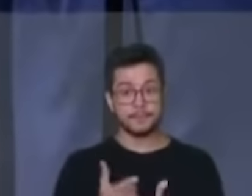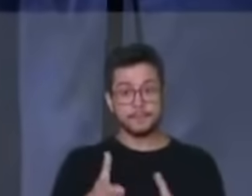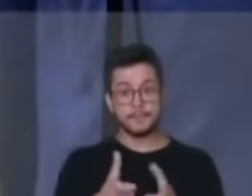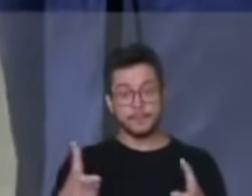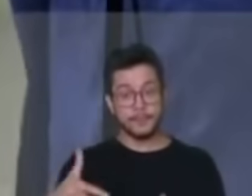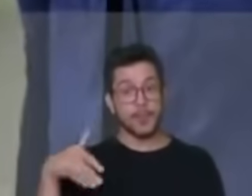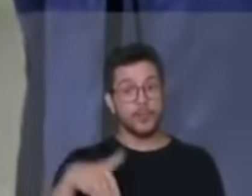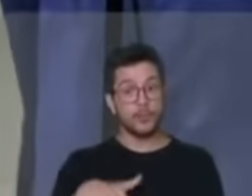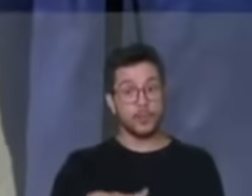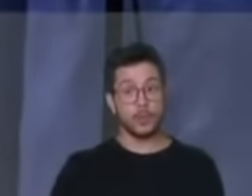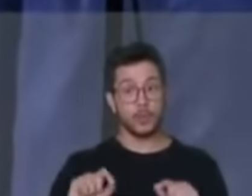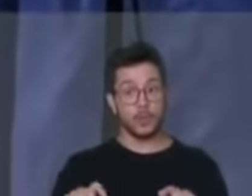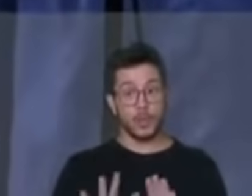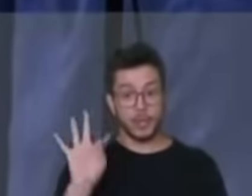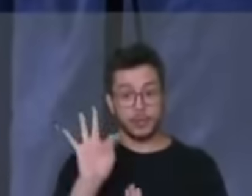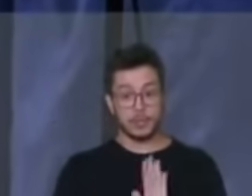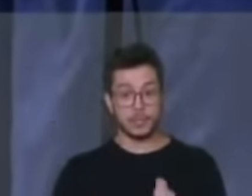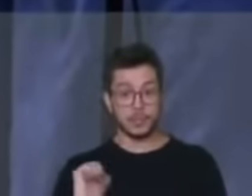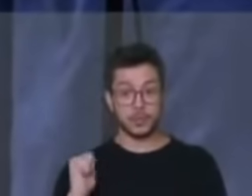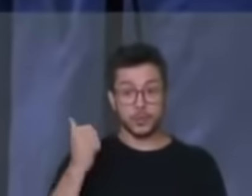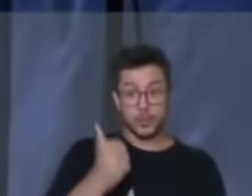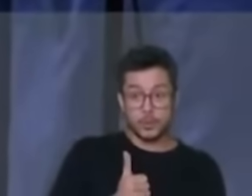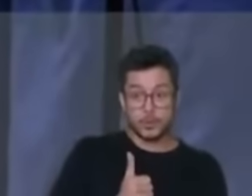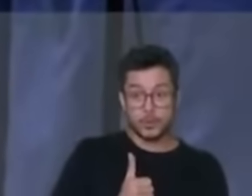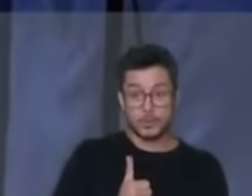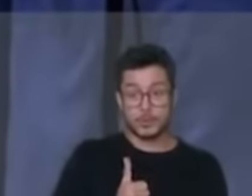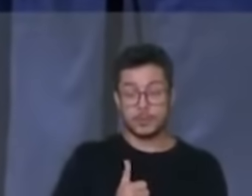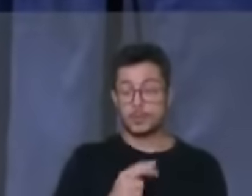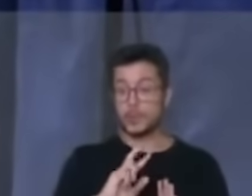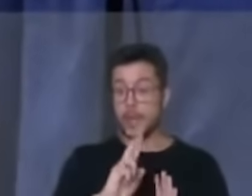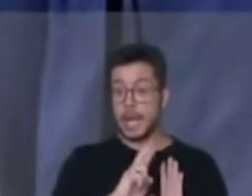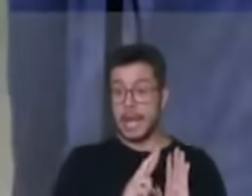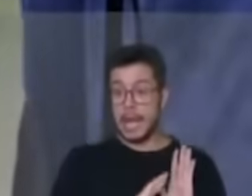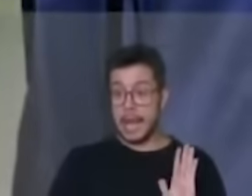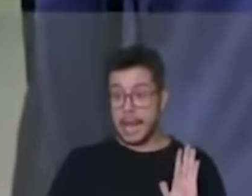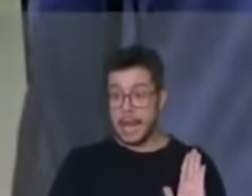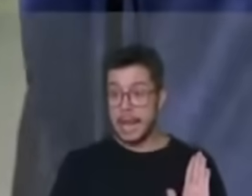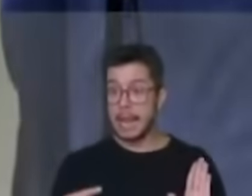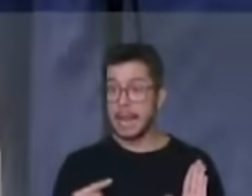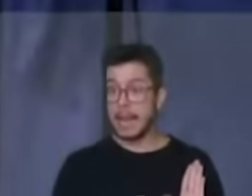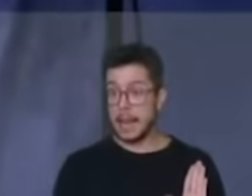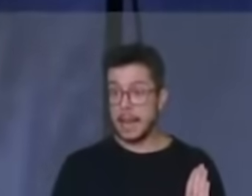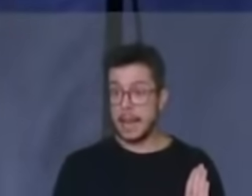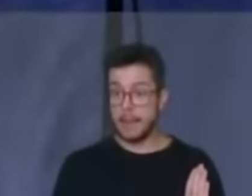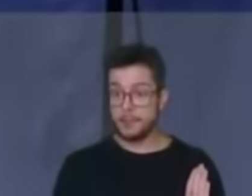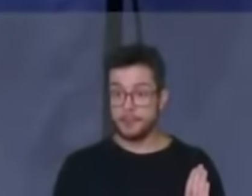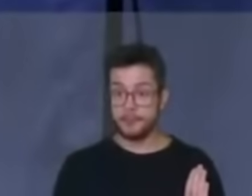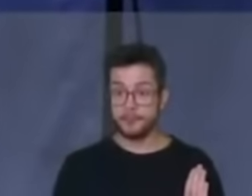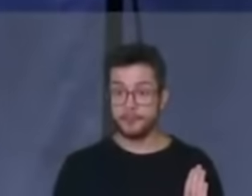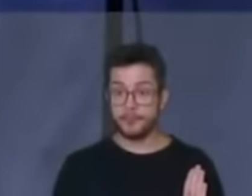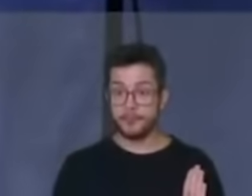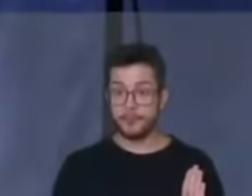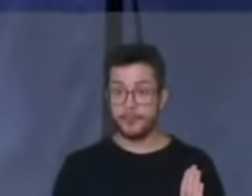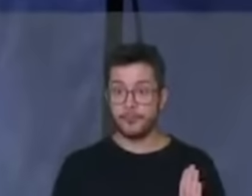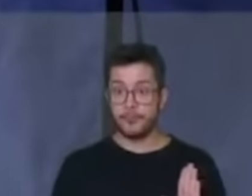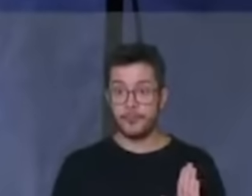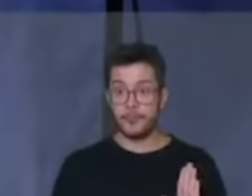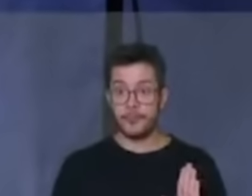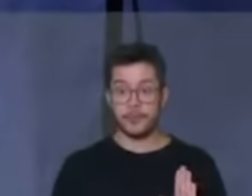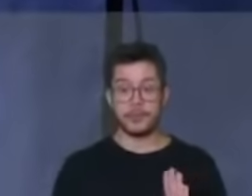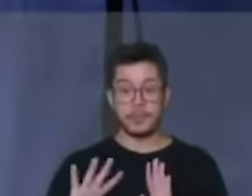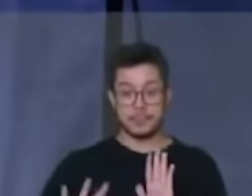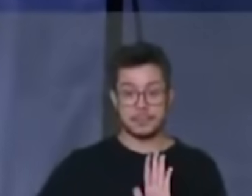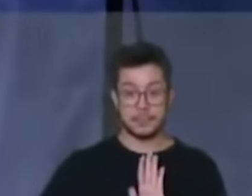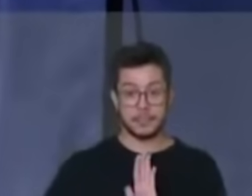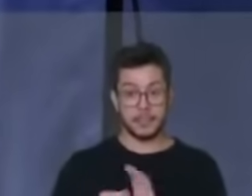votos, foi o substitutivo apresentado pelo seu relator, em seu parecer, as emendas de plenário, e